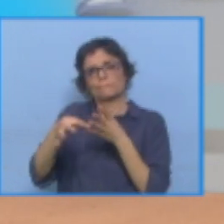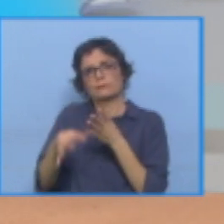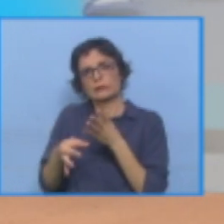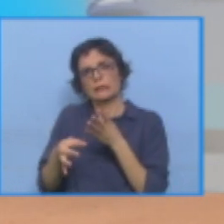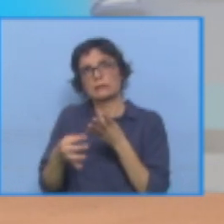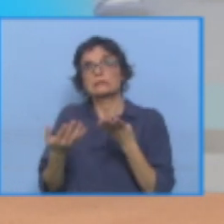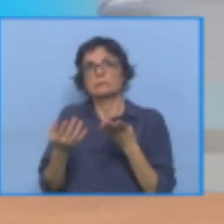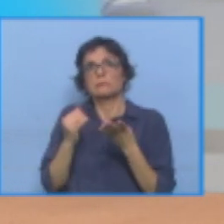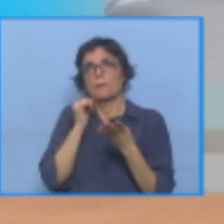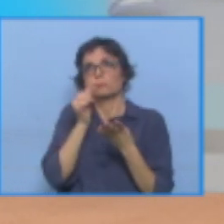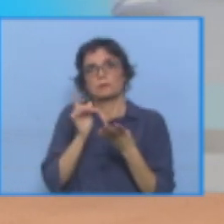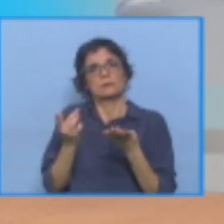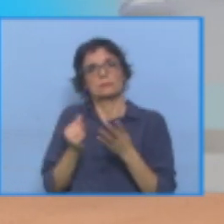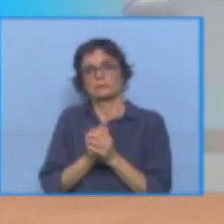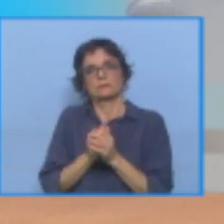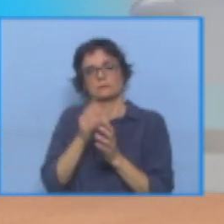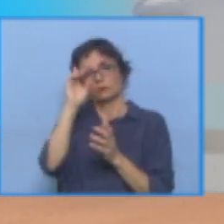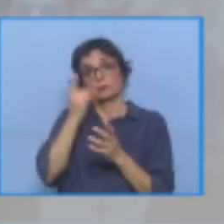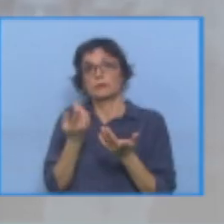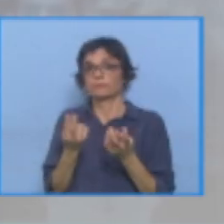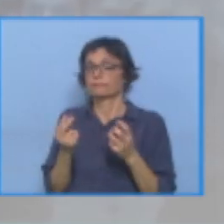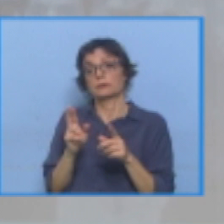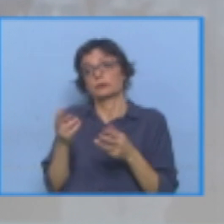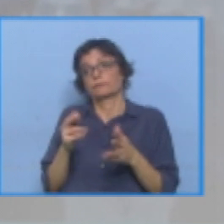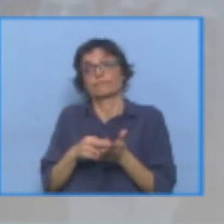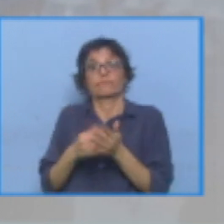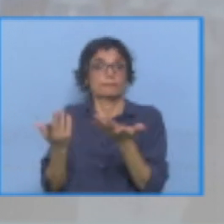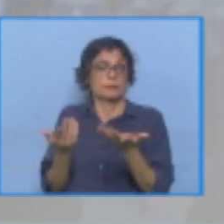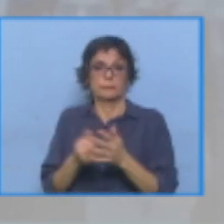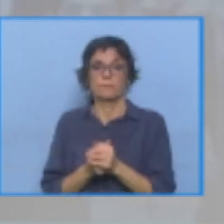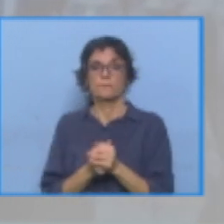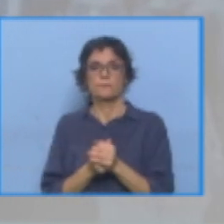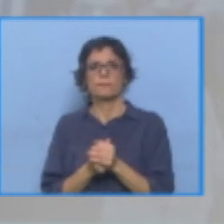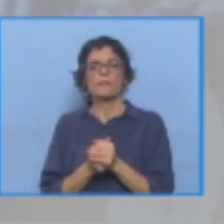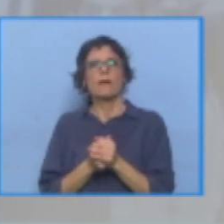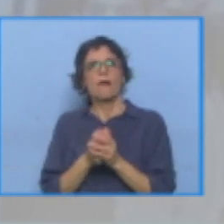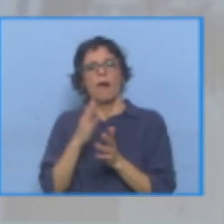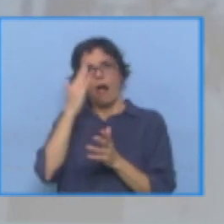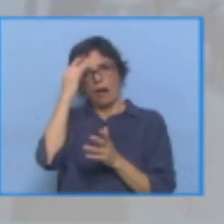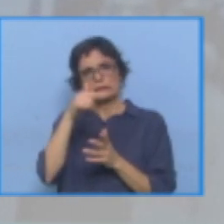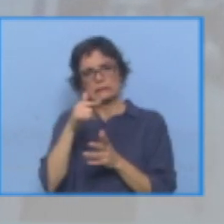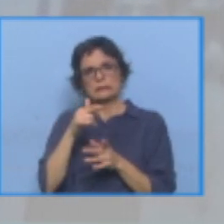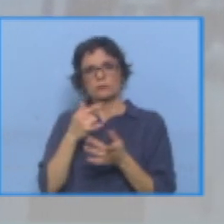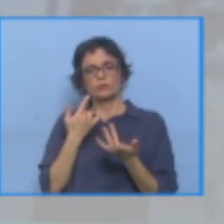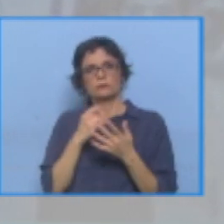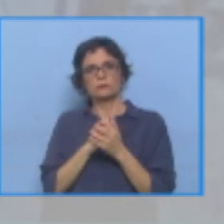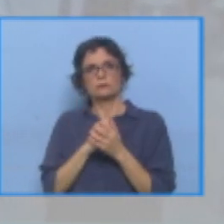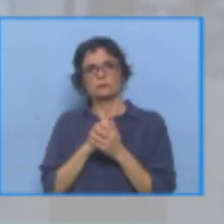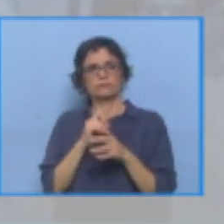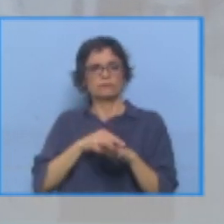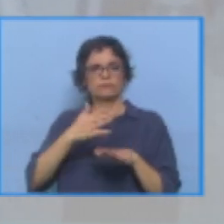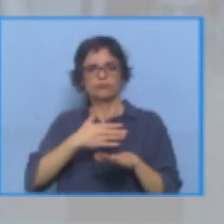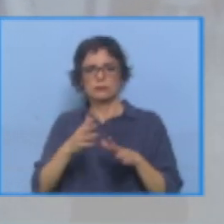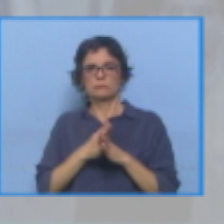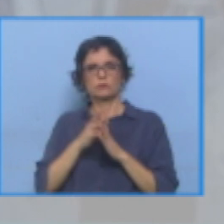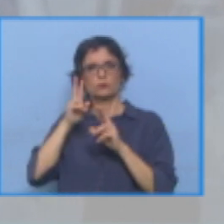alguma curiosidade, mas teremos de esperar para ver, sim. Claro. Podemos dizer que são tempos de grande escrutínio, não é? Sobre a